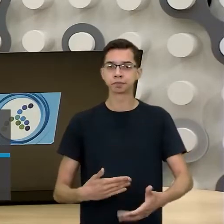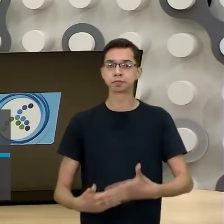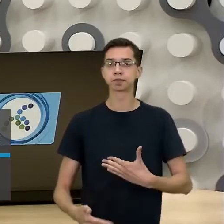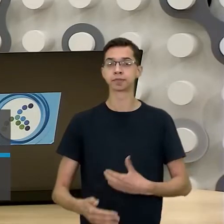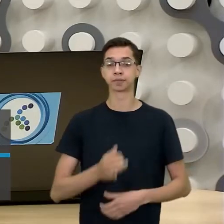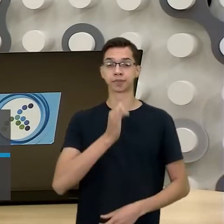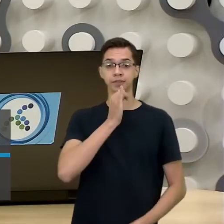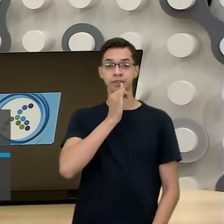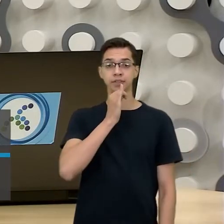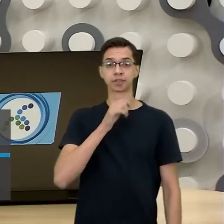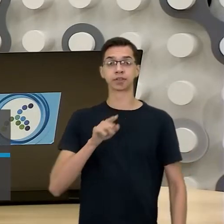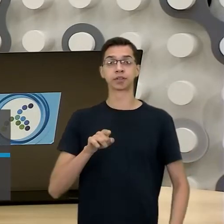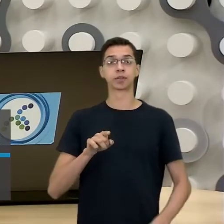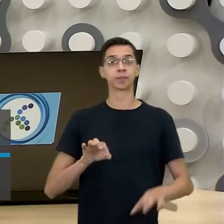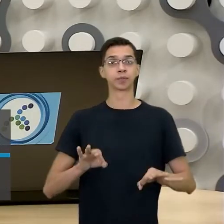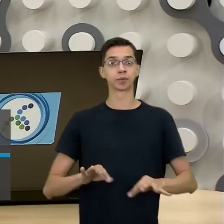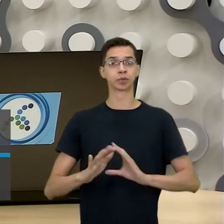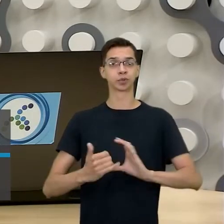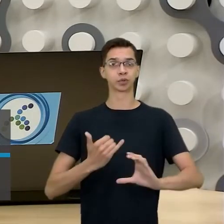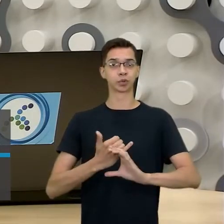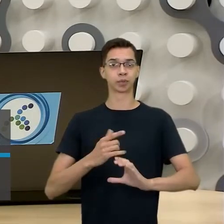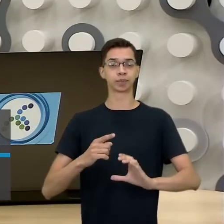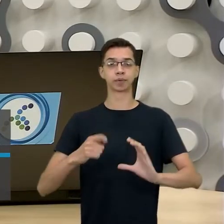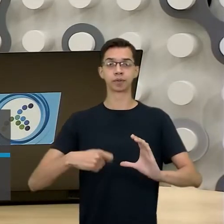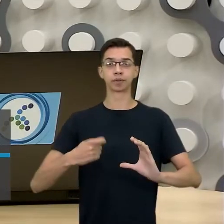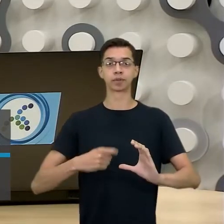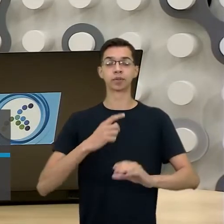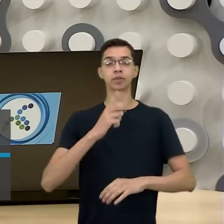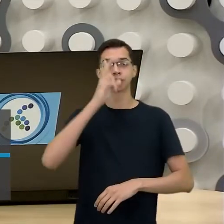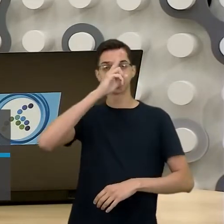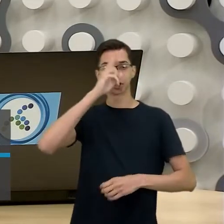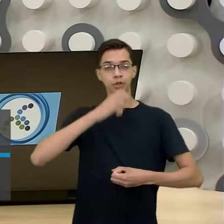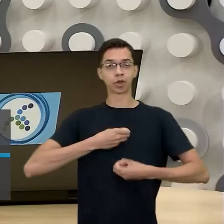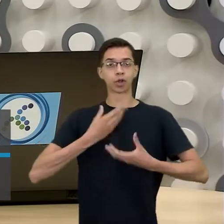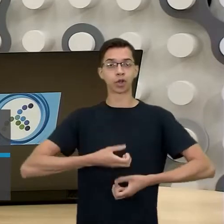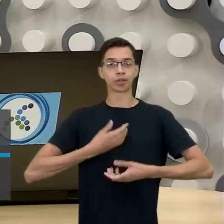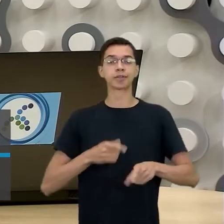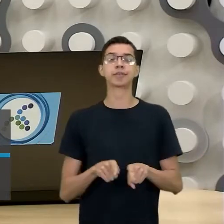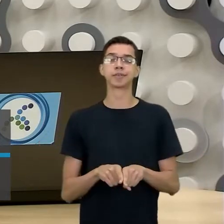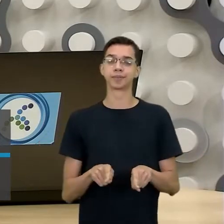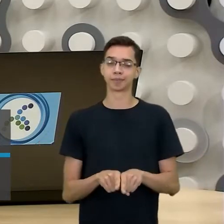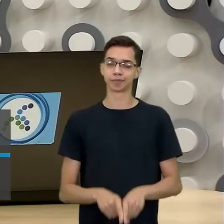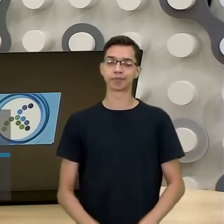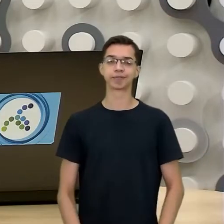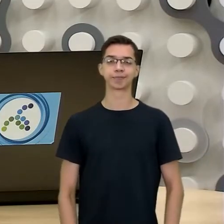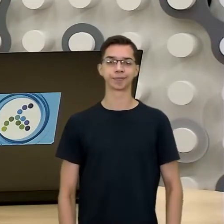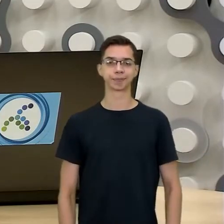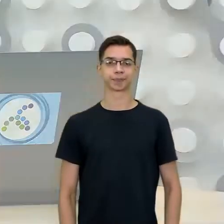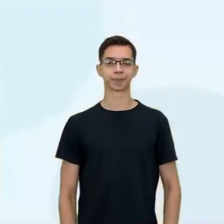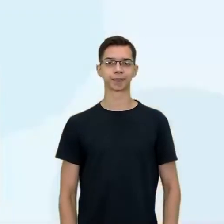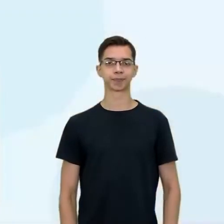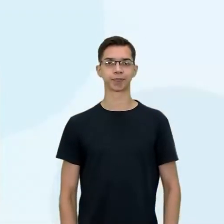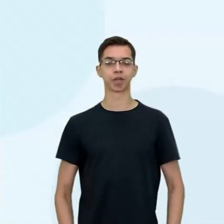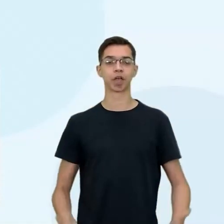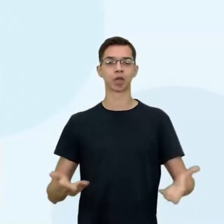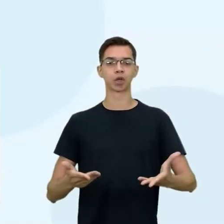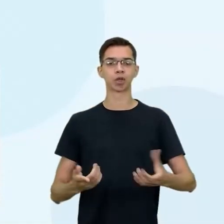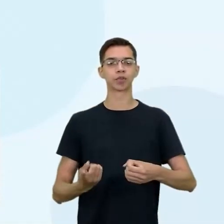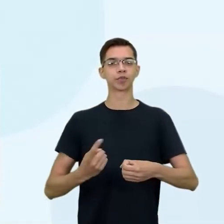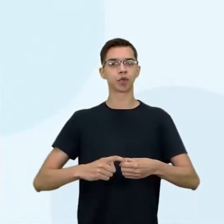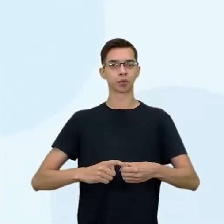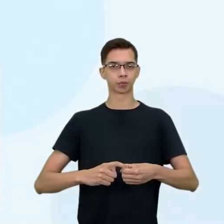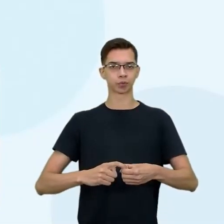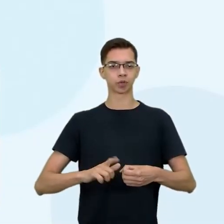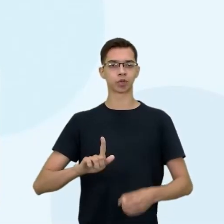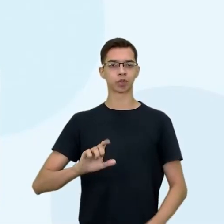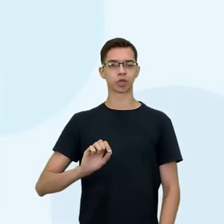mesmo que você seja um youtuber, você vai ter que contar suas histórias também, né? Voltando lá para o glossário, como é que vocês podem